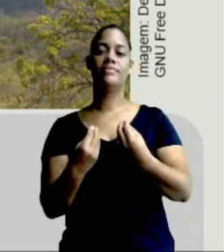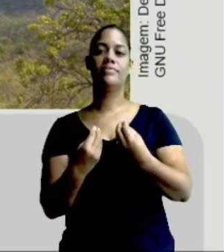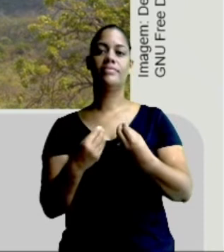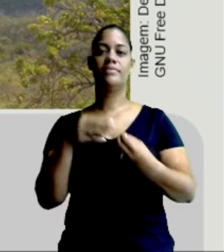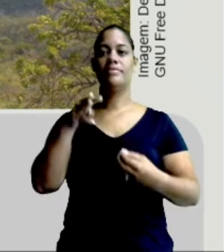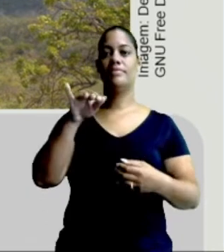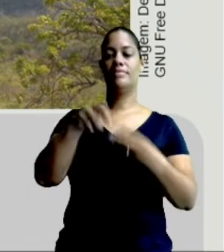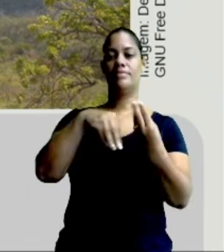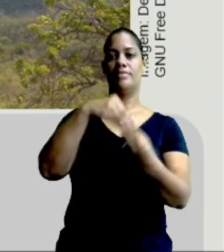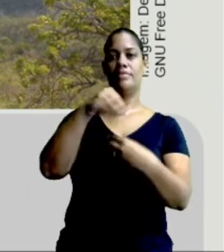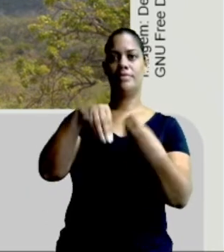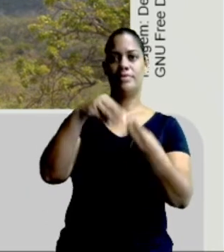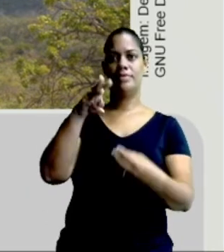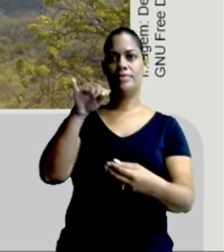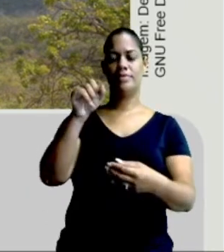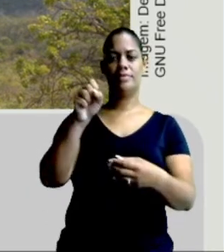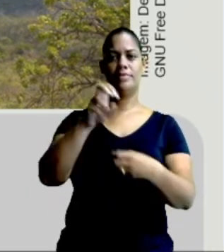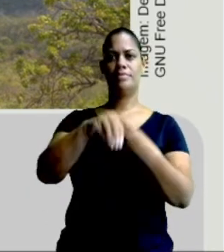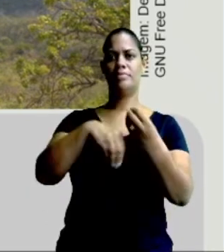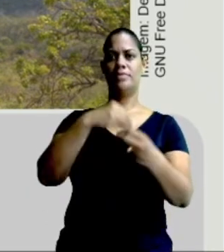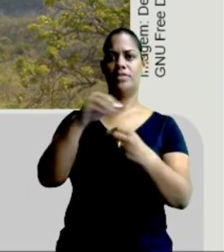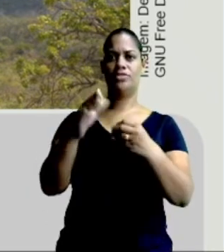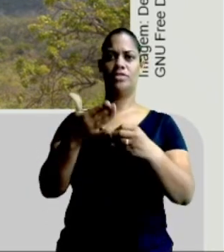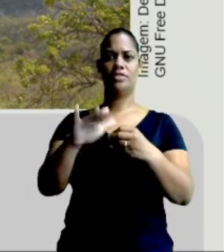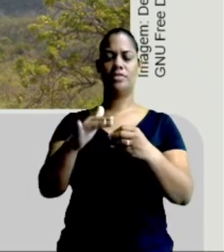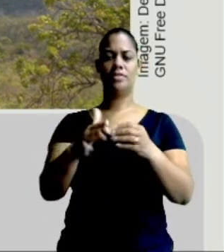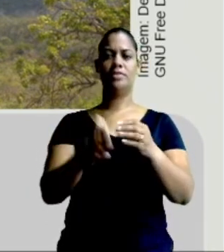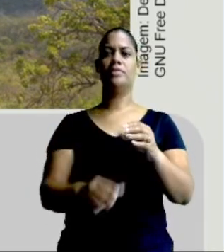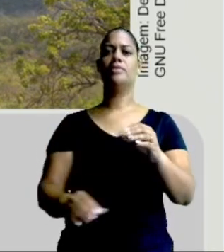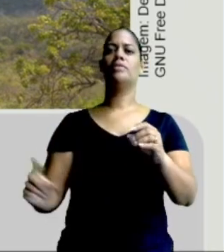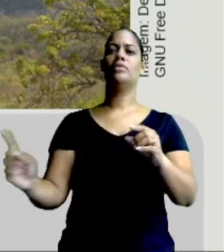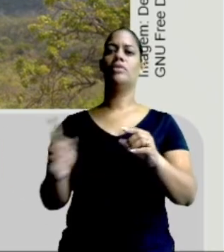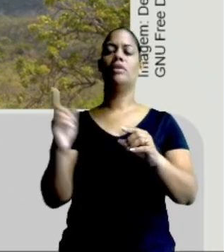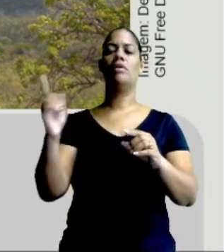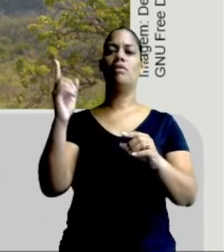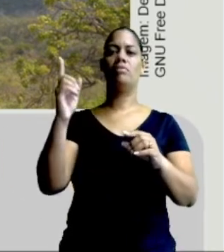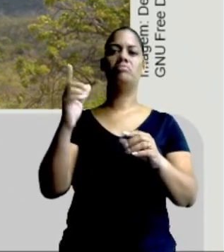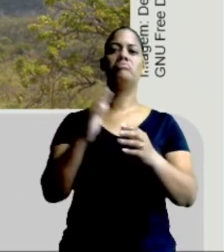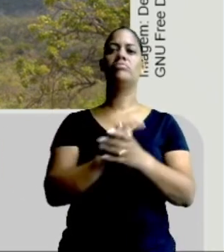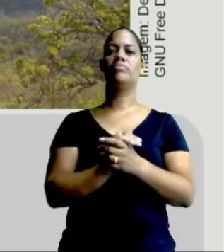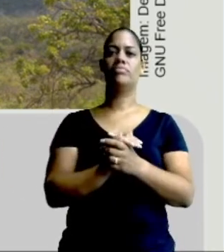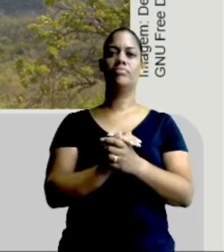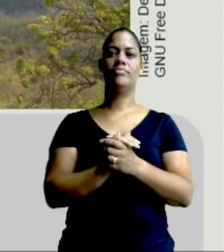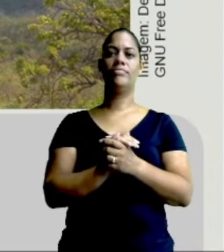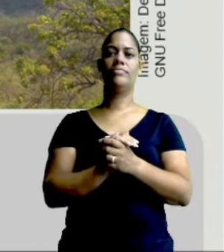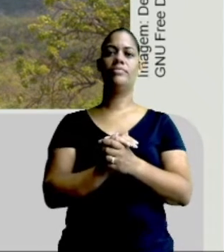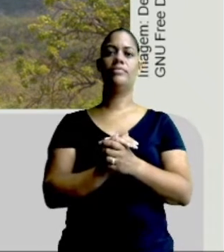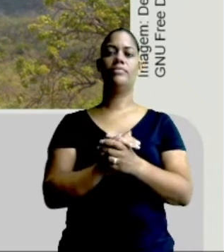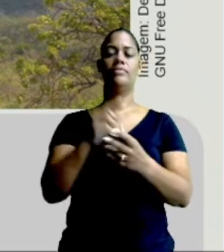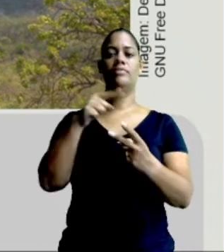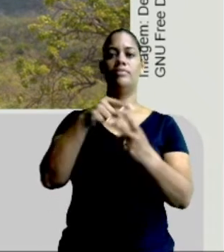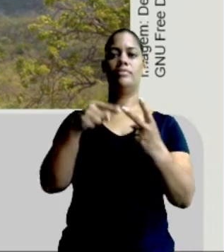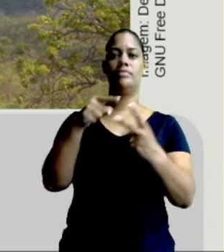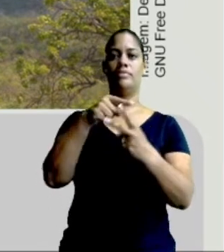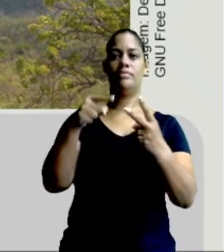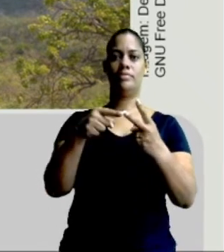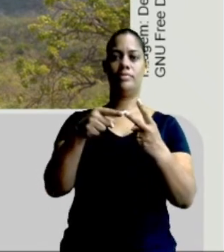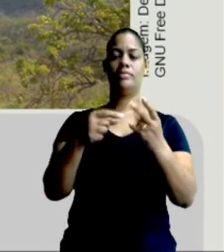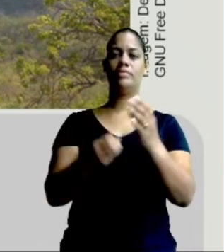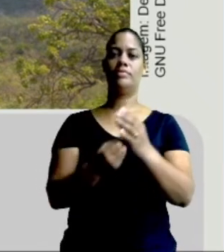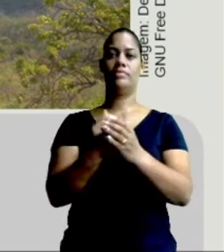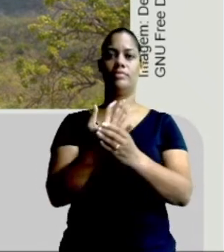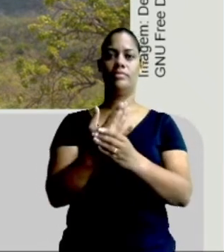Como mista de plantas de médio porte, misturadas com as gramíneas, que apresentam 2 estratos de